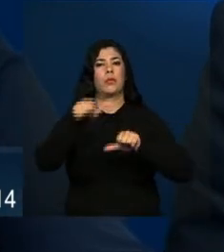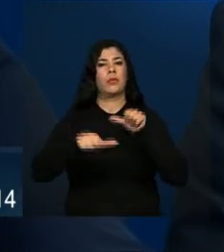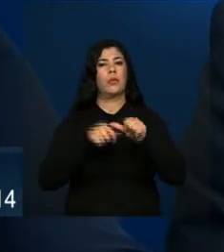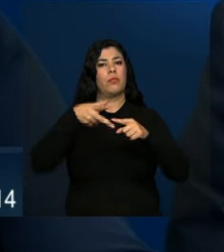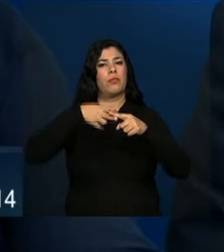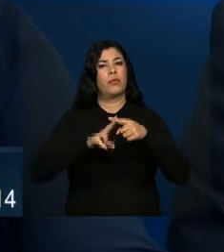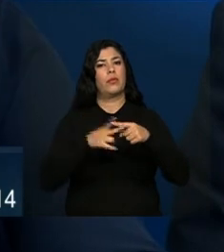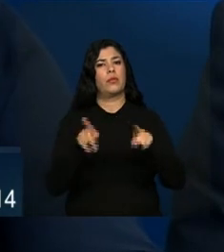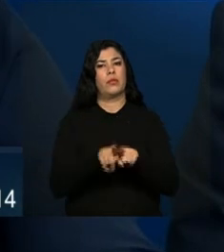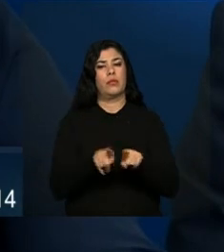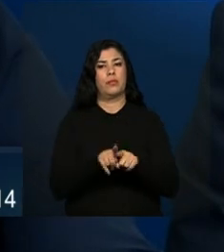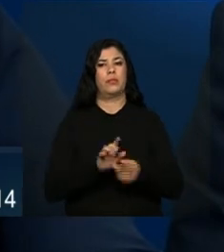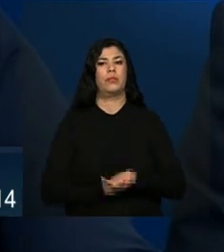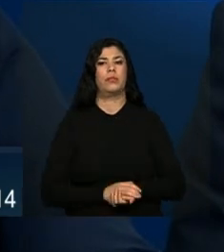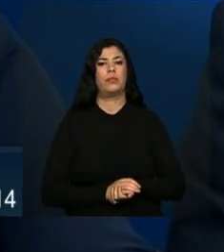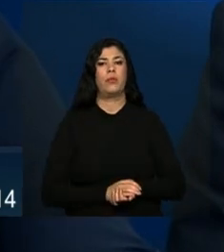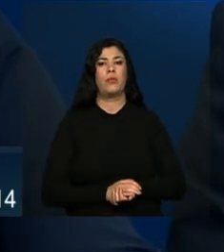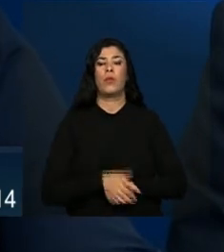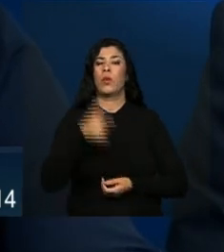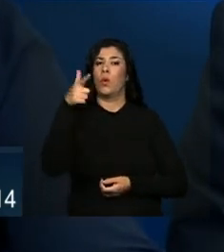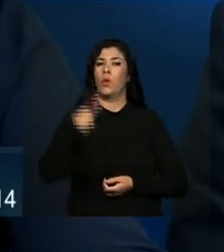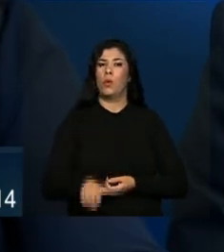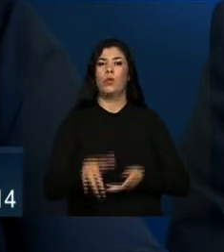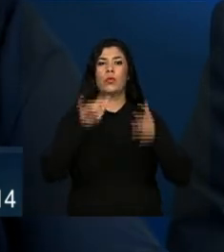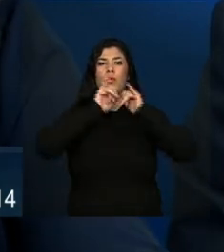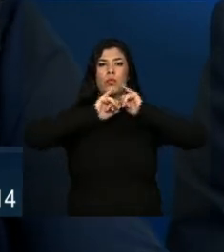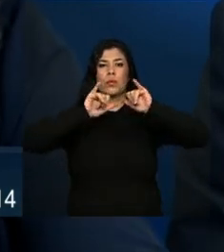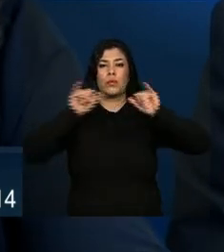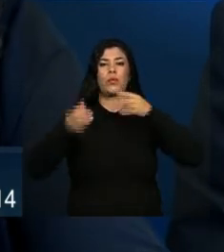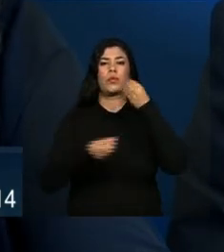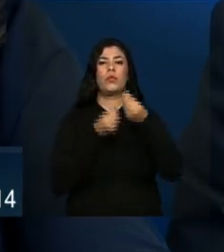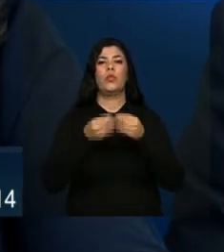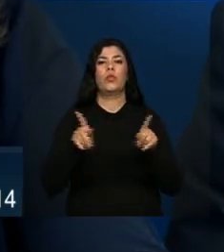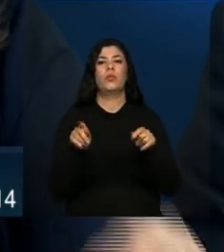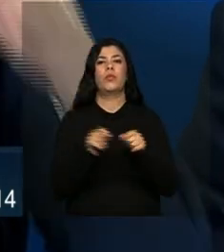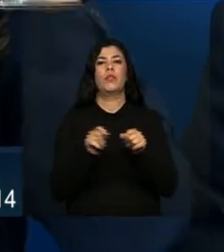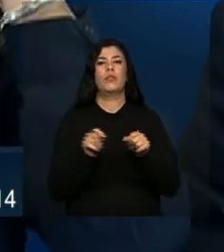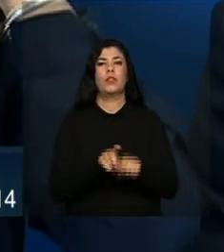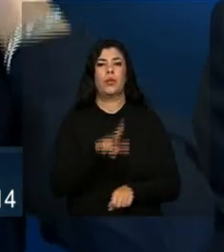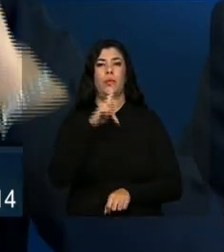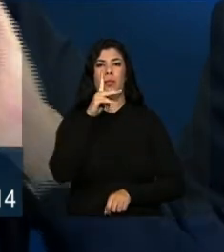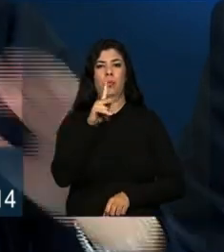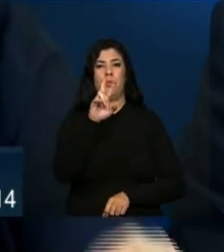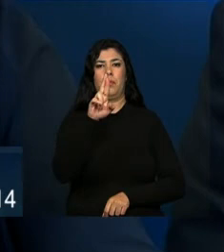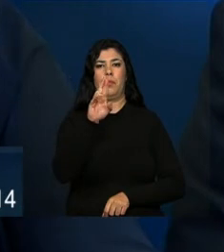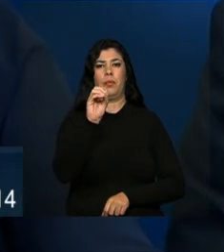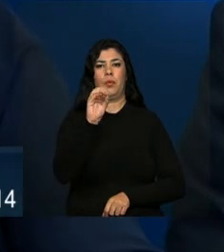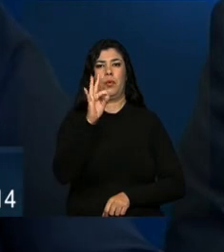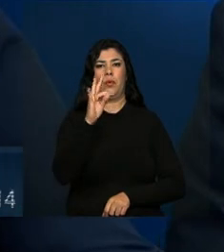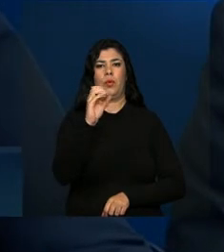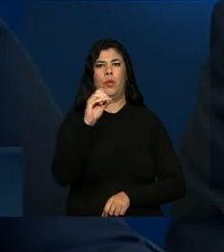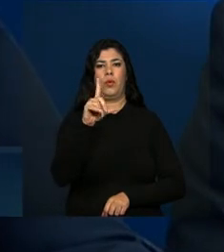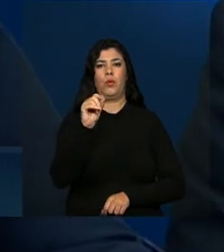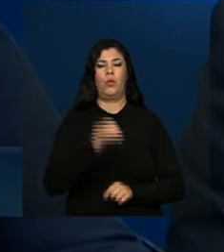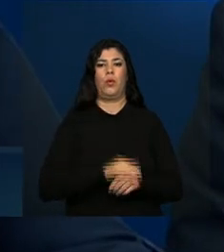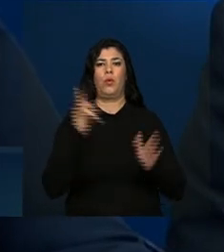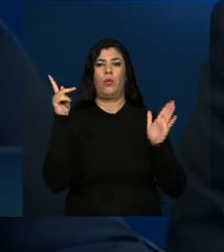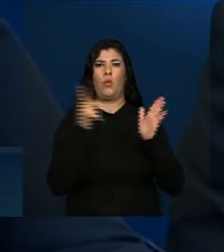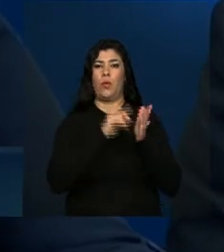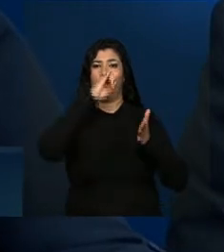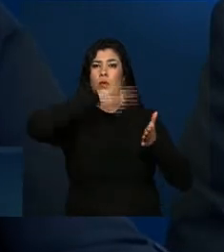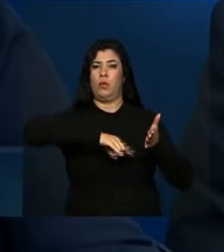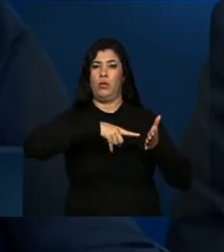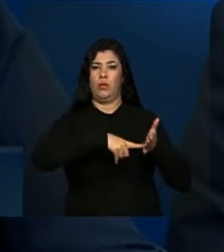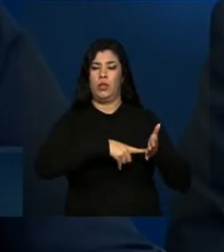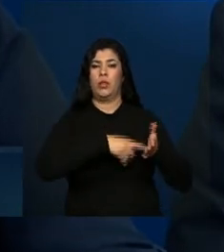partilhar com vocês Qual que é o nosso protocolo como é que a gente atrás como é que nós trabalhamos o tema